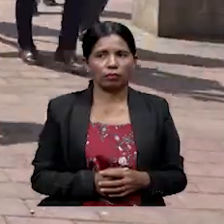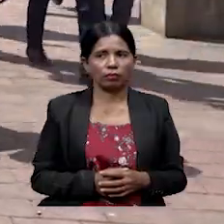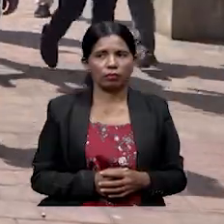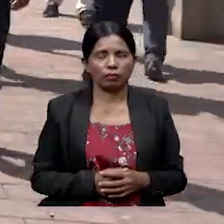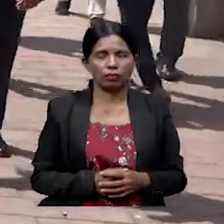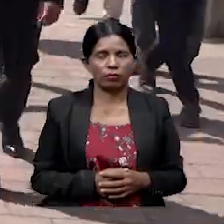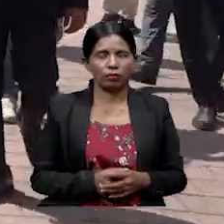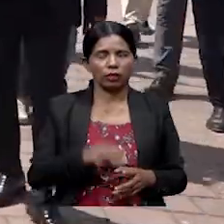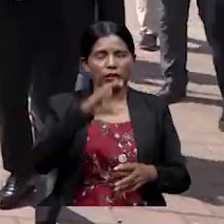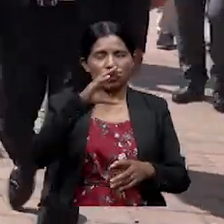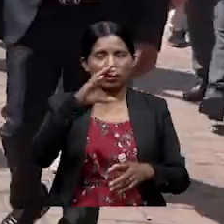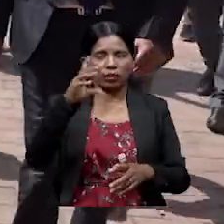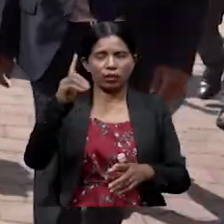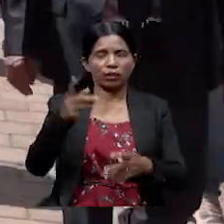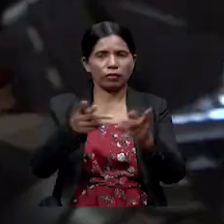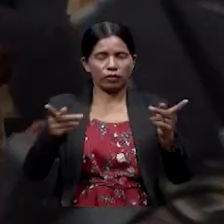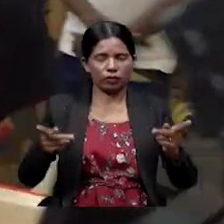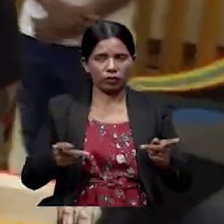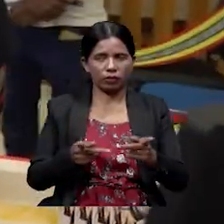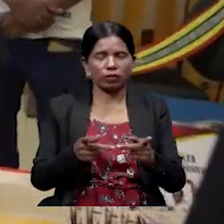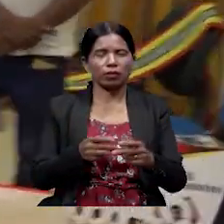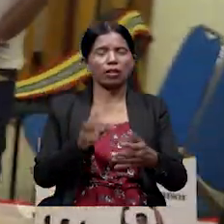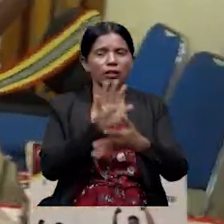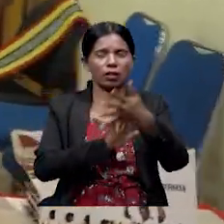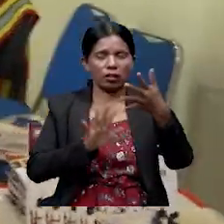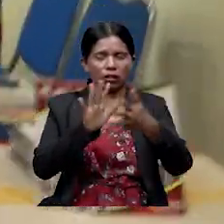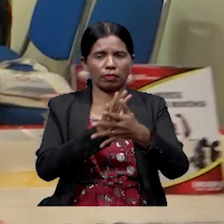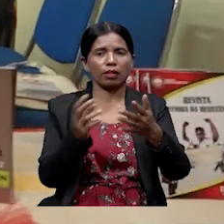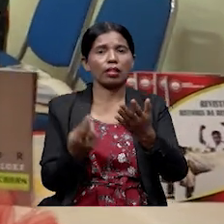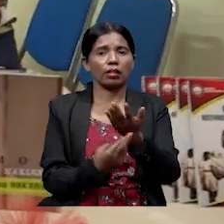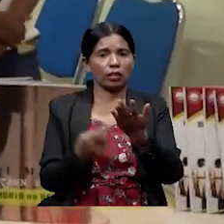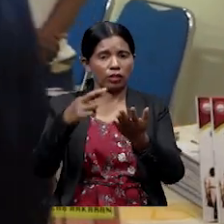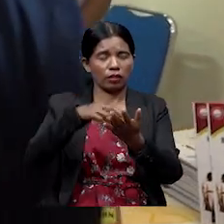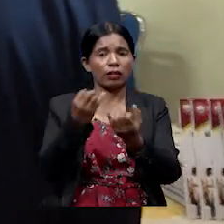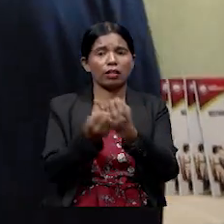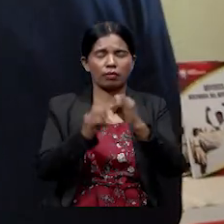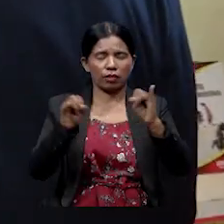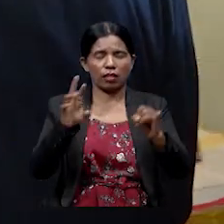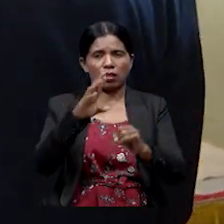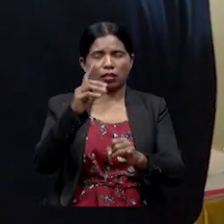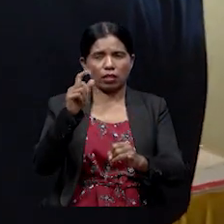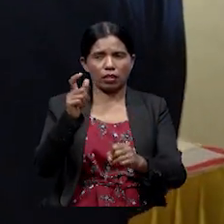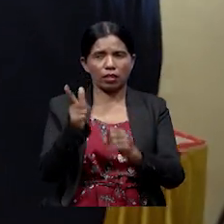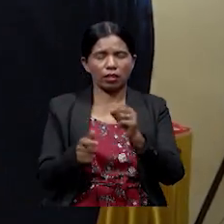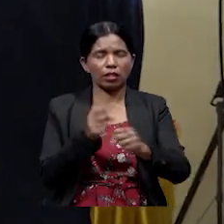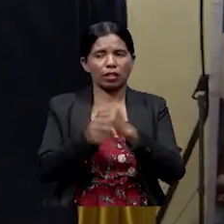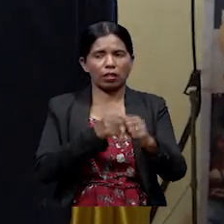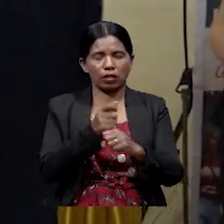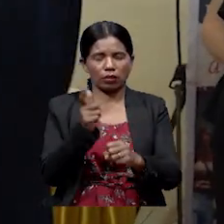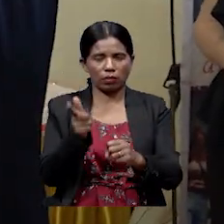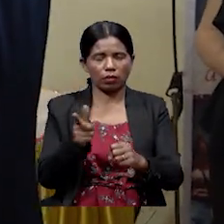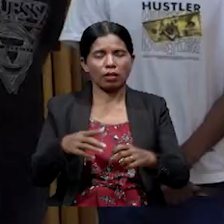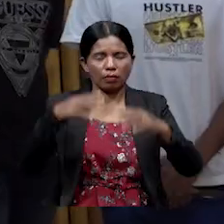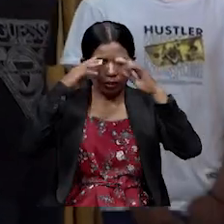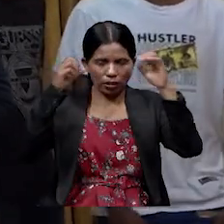Ia CCD fating halau feira nasional ia ambitu komemorasi aniversario restaurasi independensia RTL badala ruanulu ne Presidente Republika